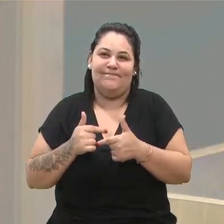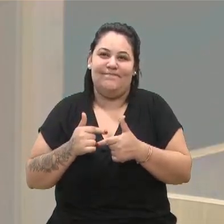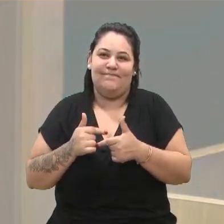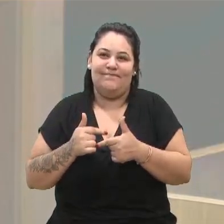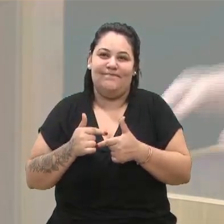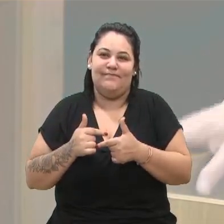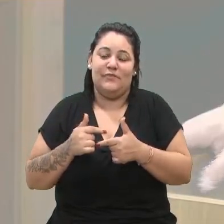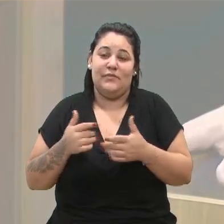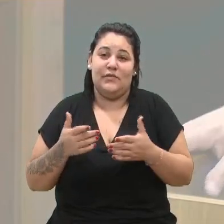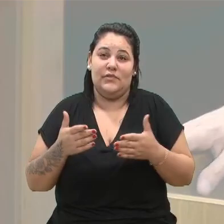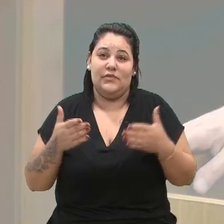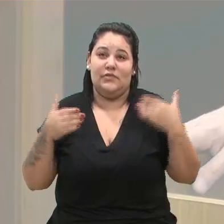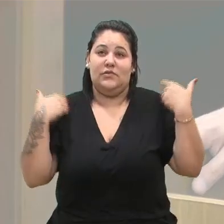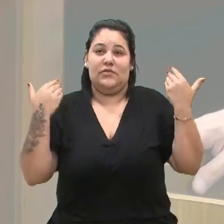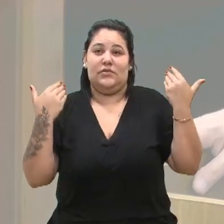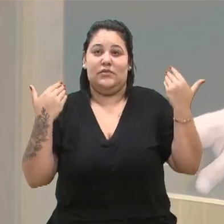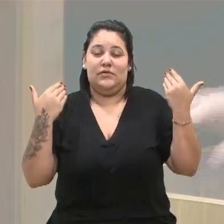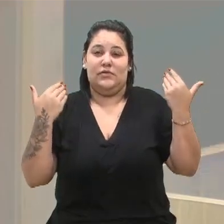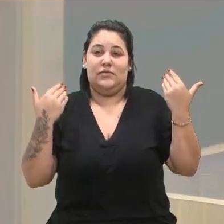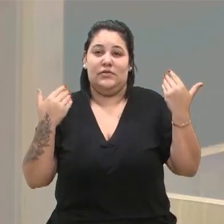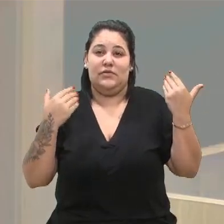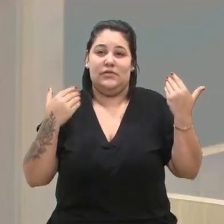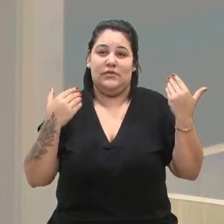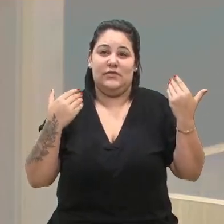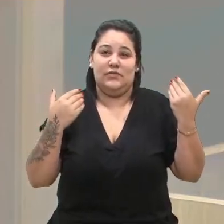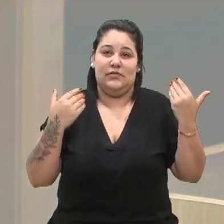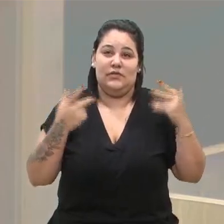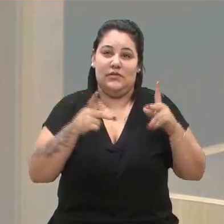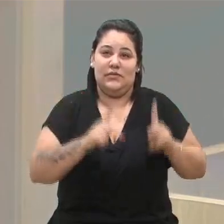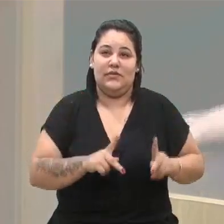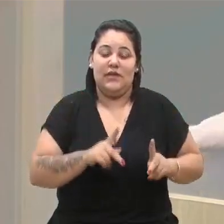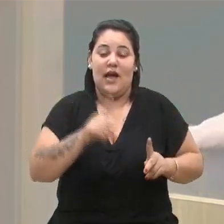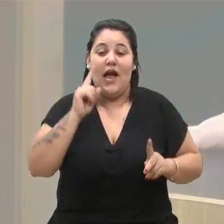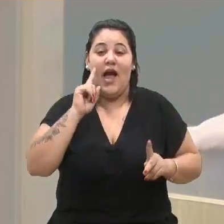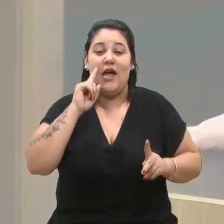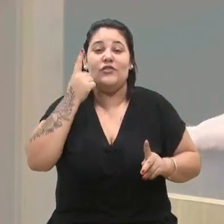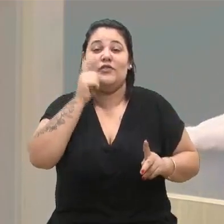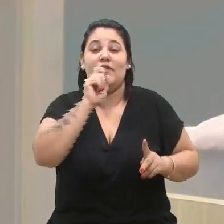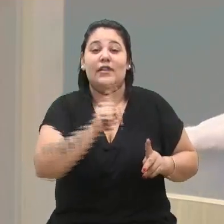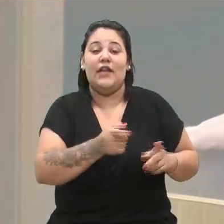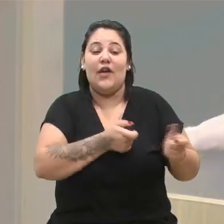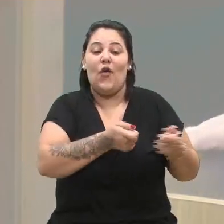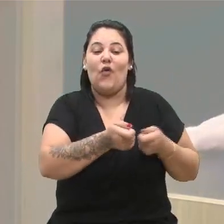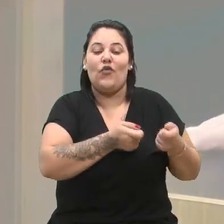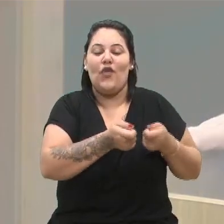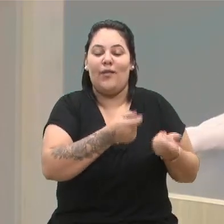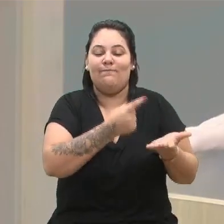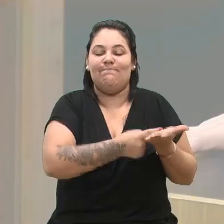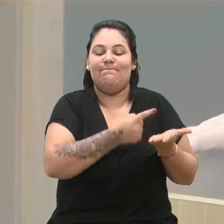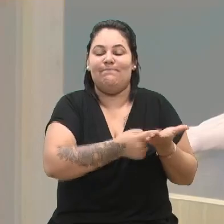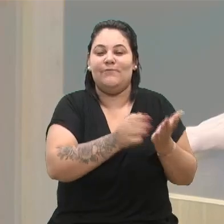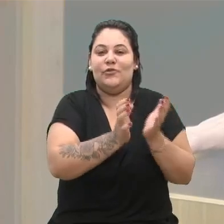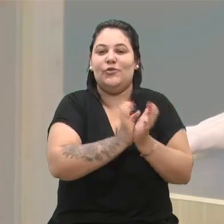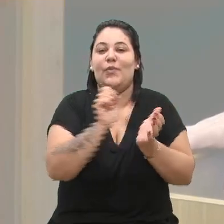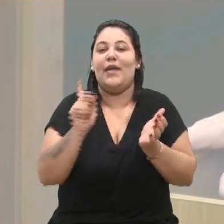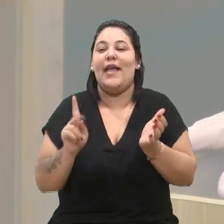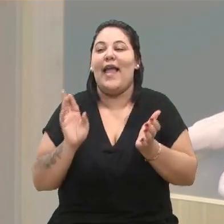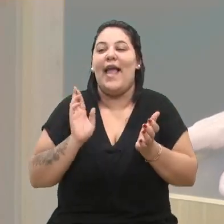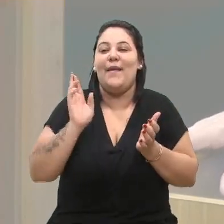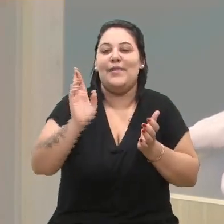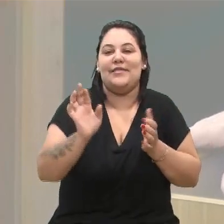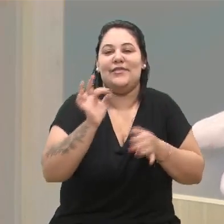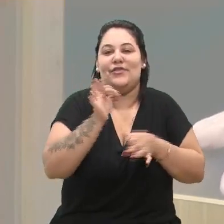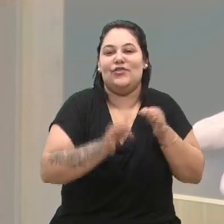de zero pessoas, professor Zanquim, adivinha quem vai controlar os acordos coletivos, vai representar eles na